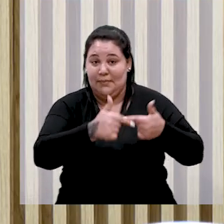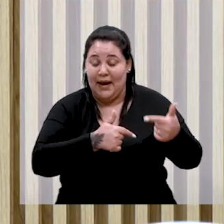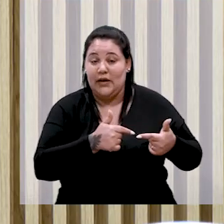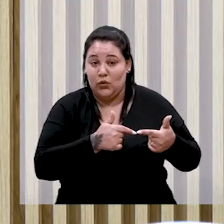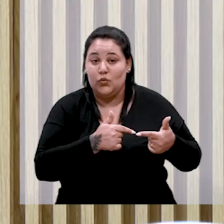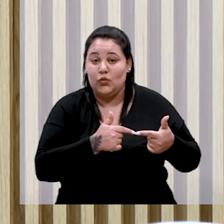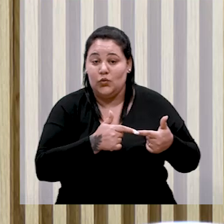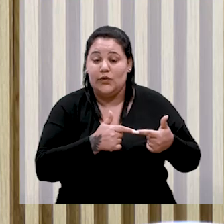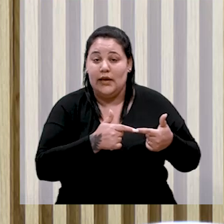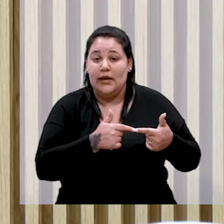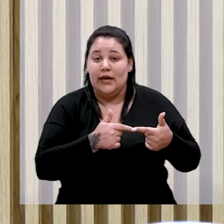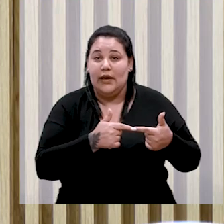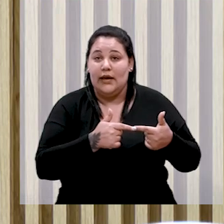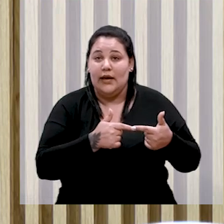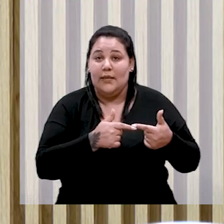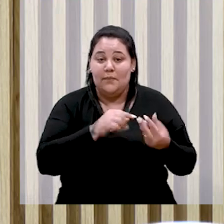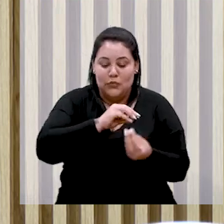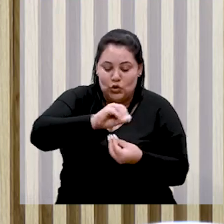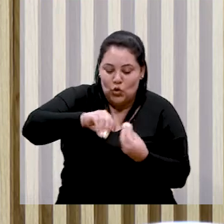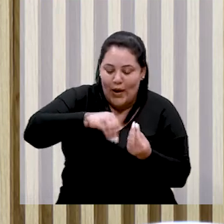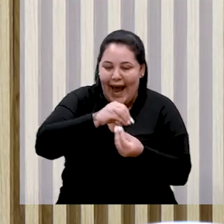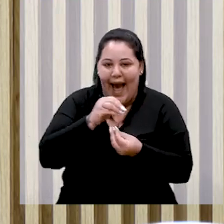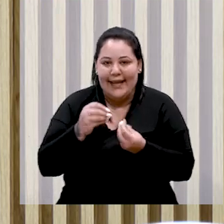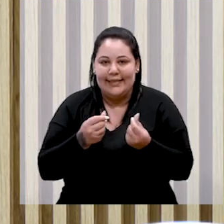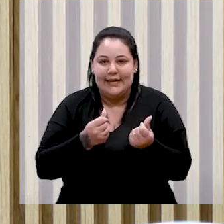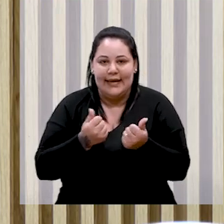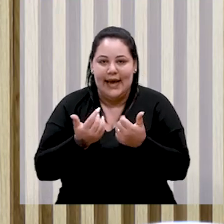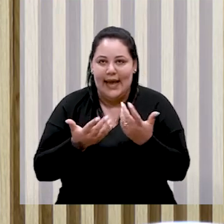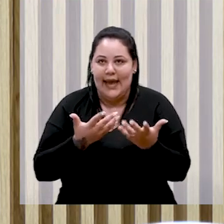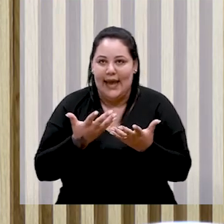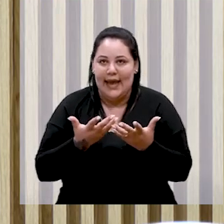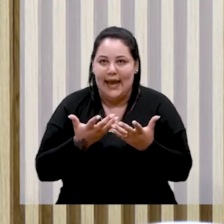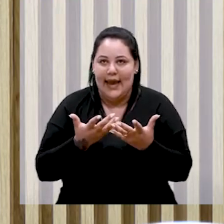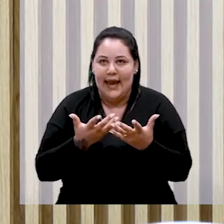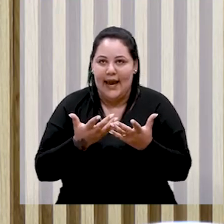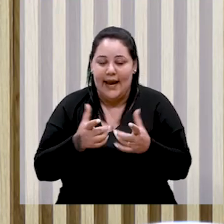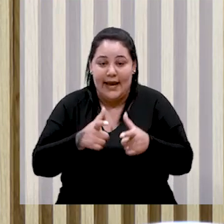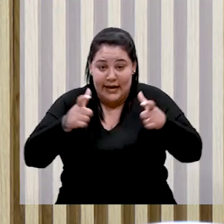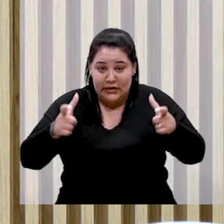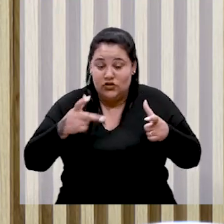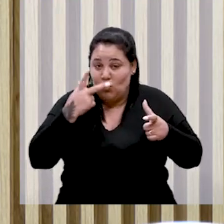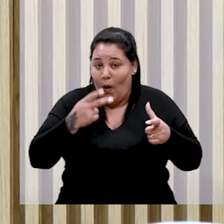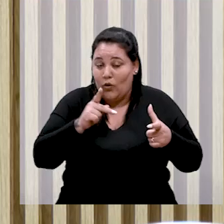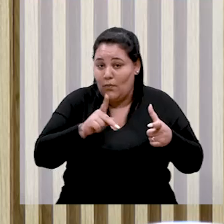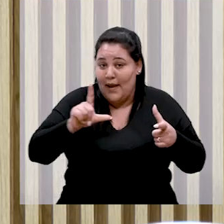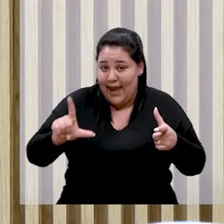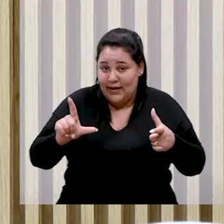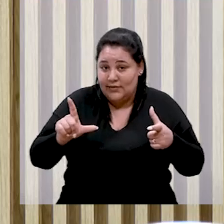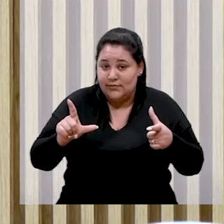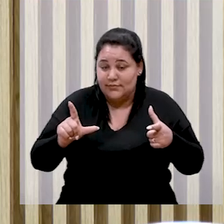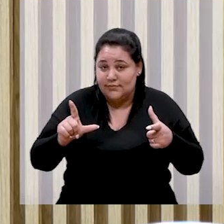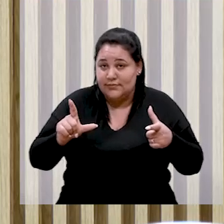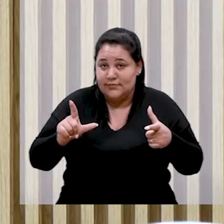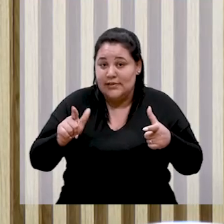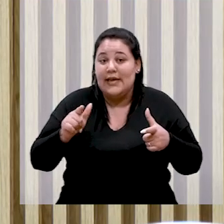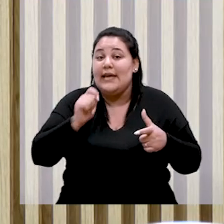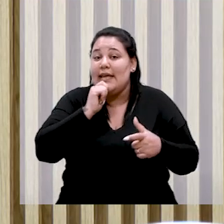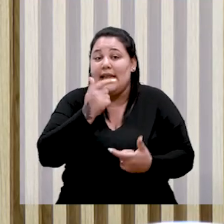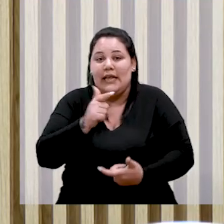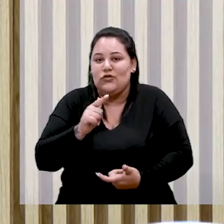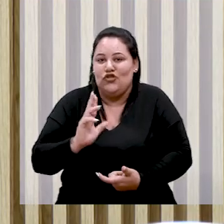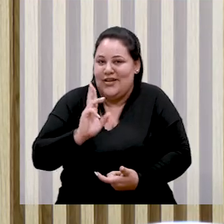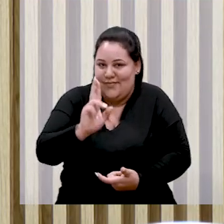legislatura, nesse caso, né, bastante polarizada, né? Uma bancada muito grande, como a bancada do PL, por exemplo, que não tinha